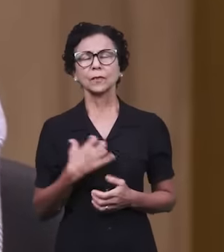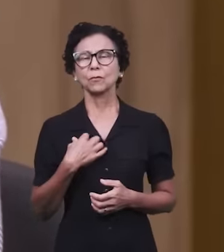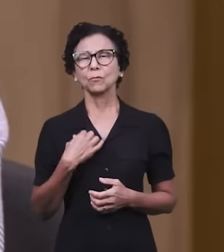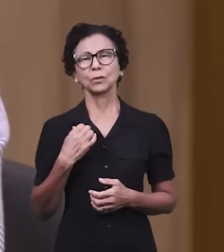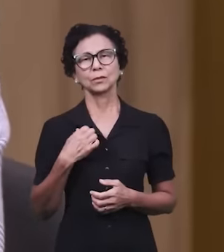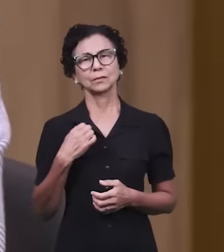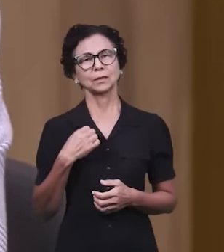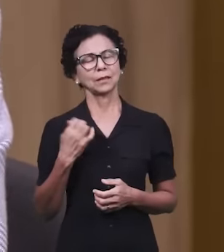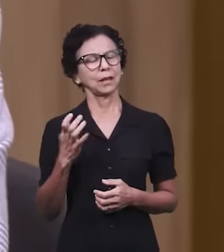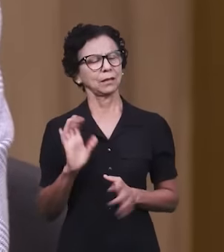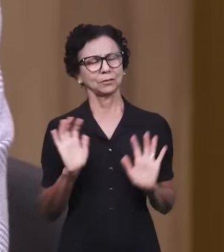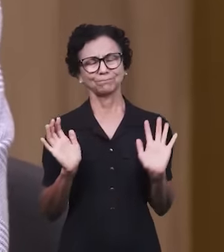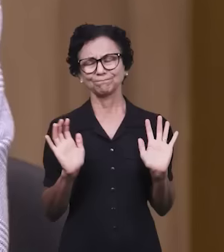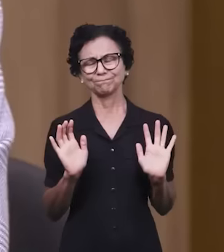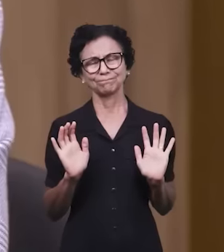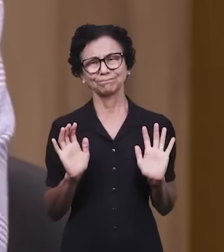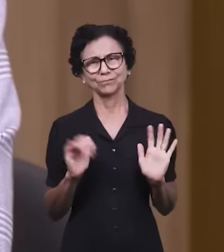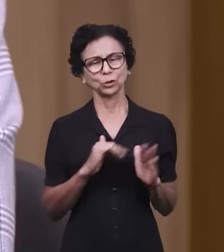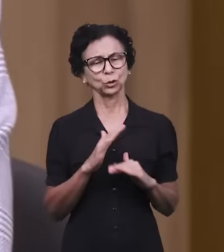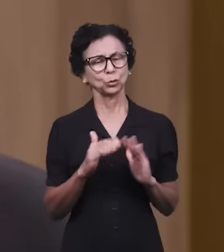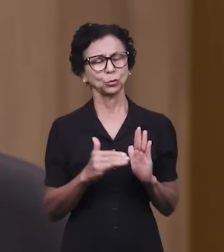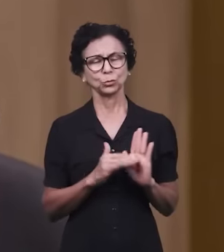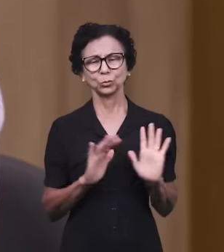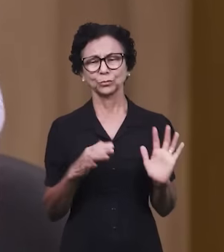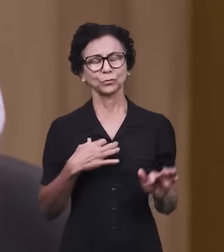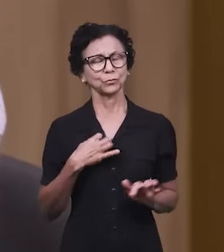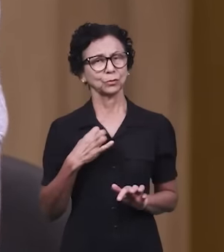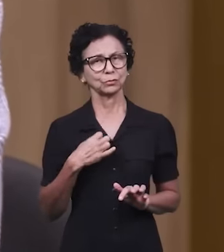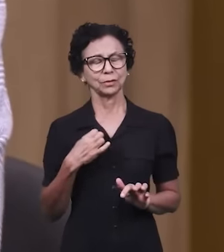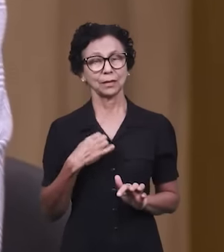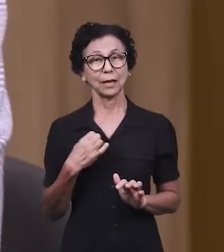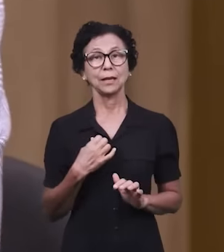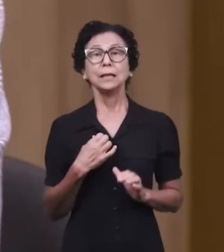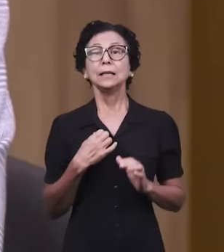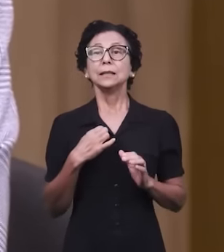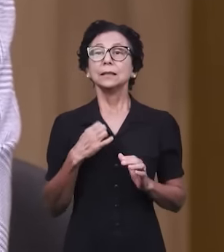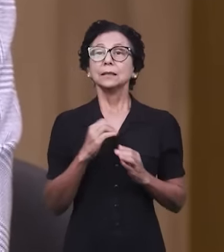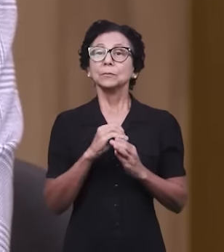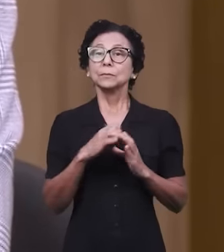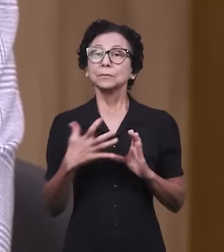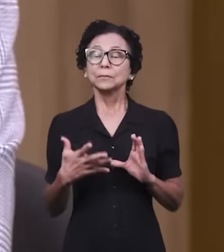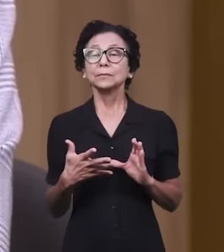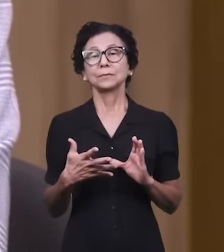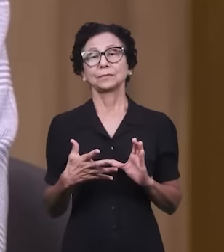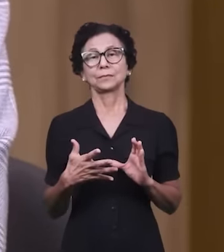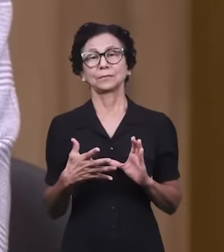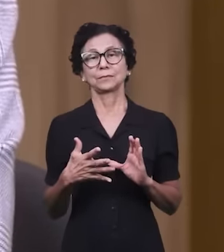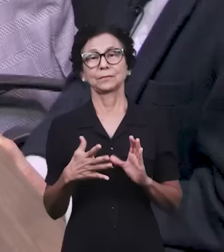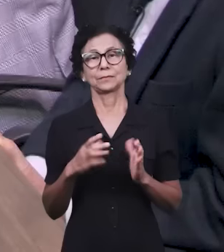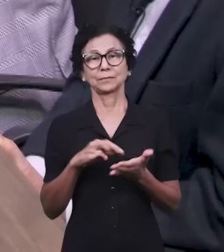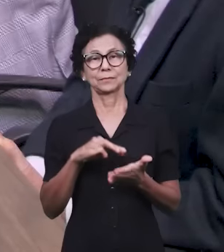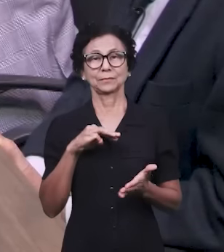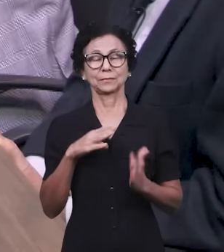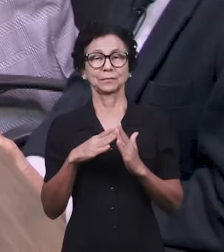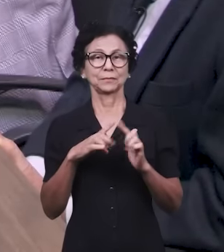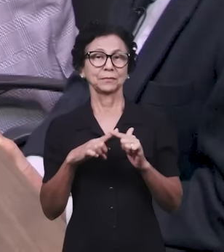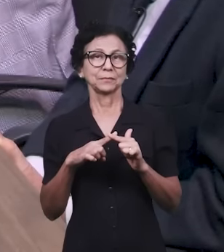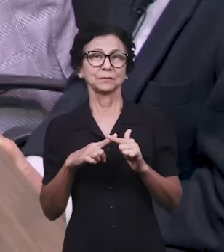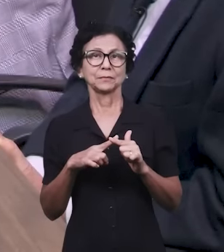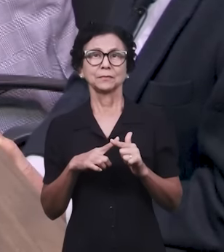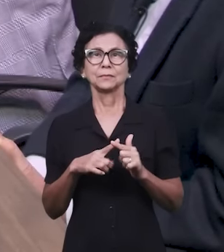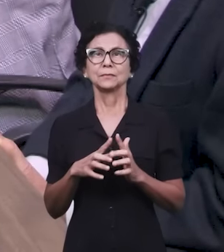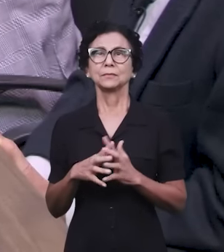voluntário. Totalmente voluntário. E isso é uma característica da igreja. Muito bem. Outro companheiro